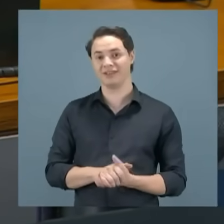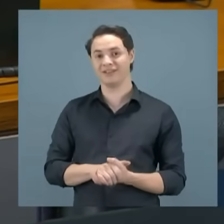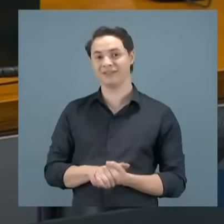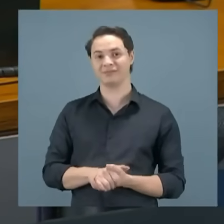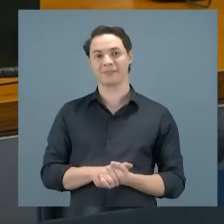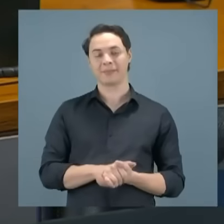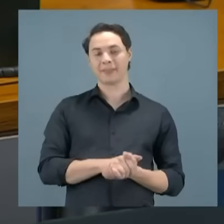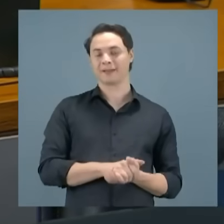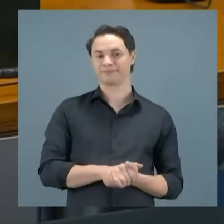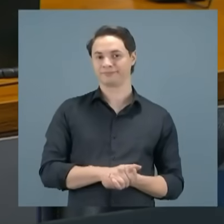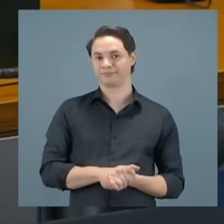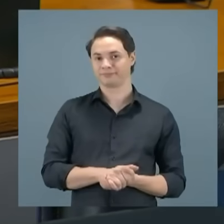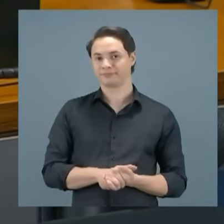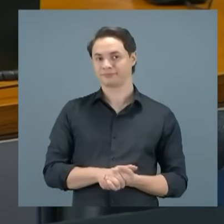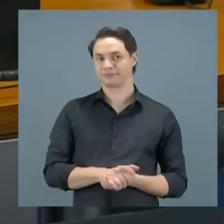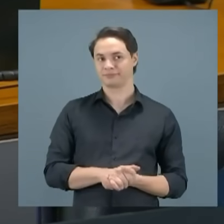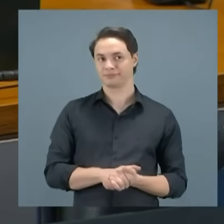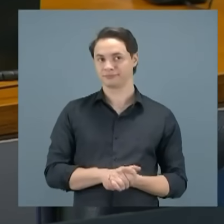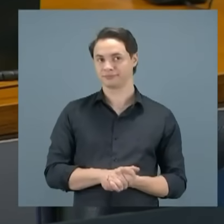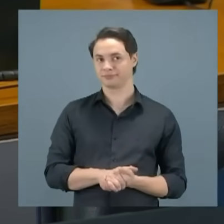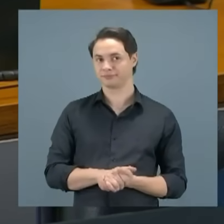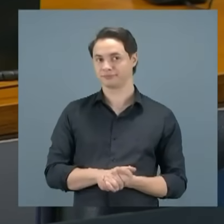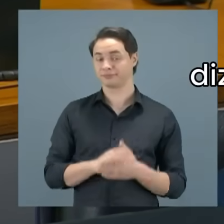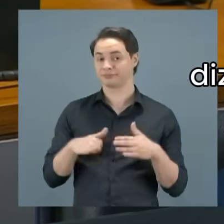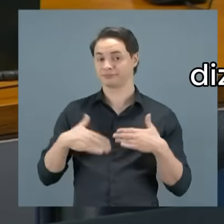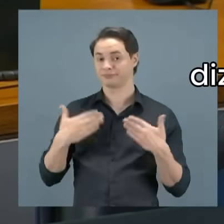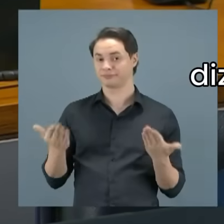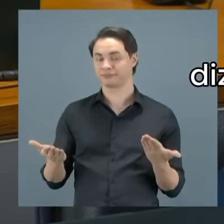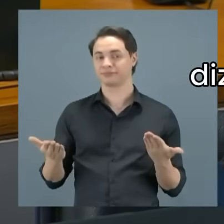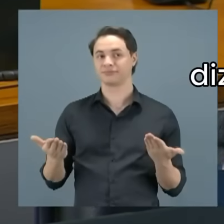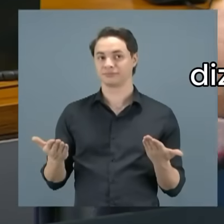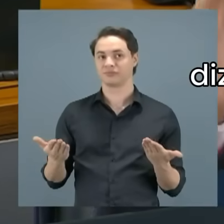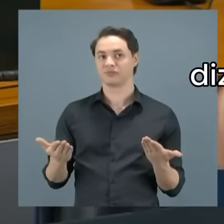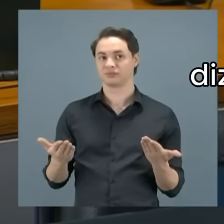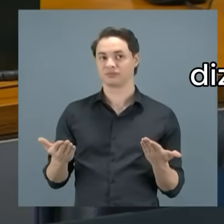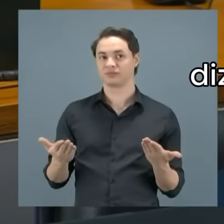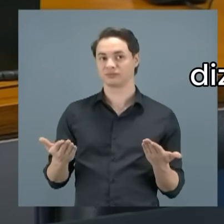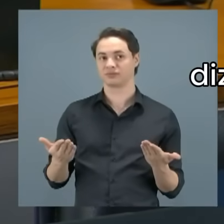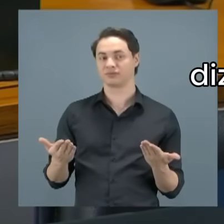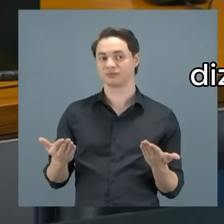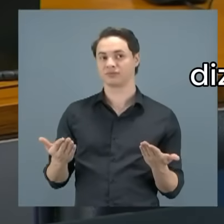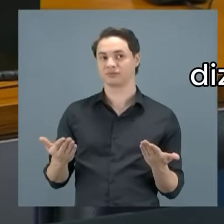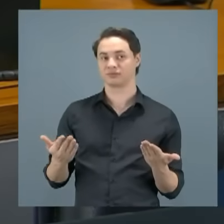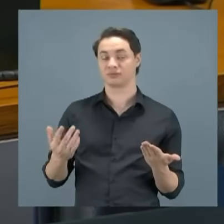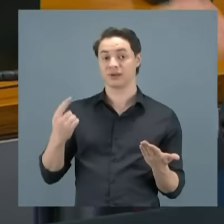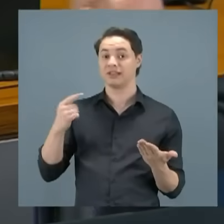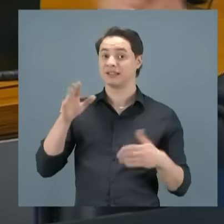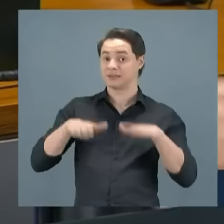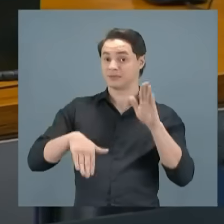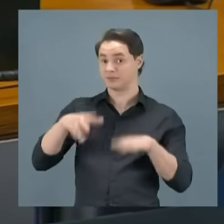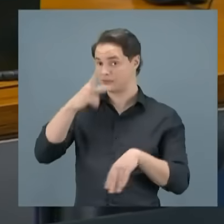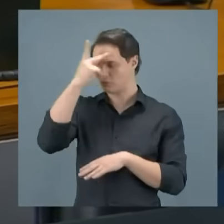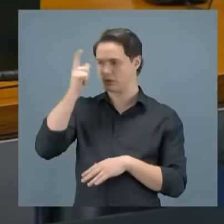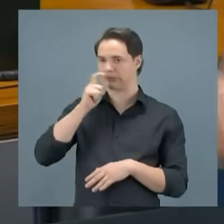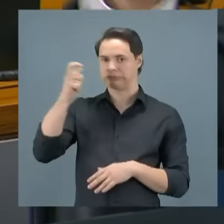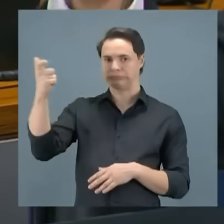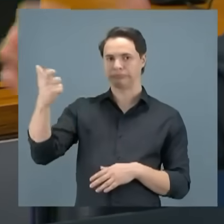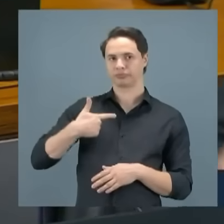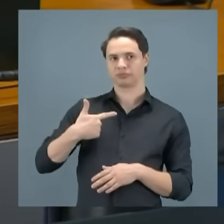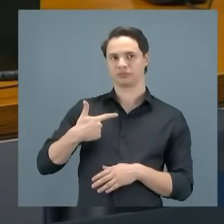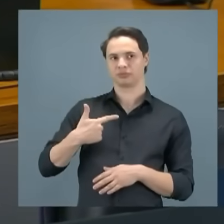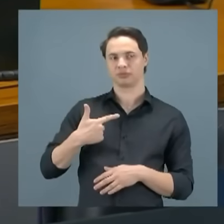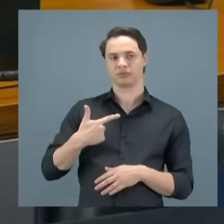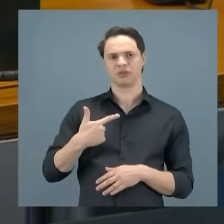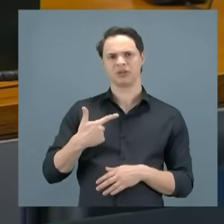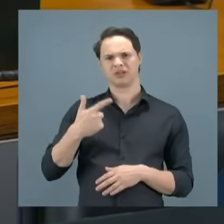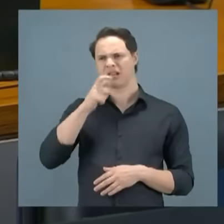E quero também, senador Eduardo Girão, dizer que, a depender de quem vem a ofensa, como o senhor ouviu hoje, sendo chamado